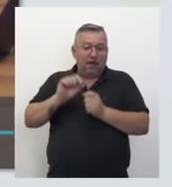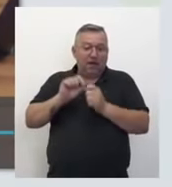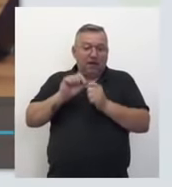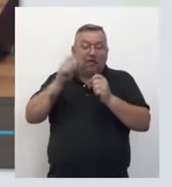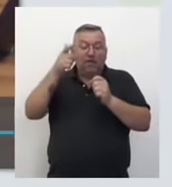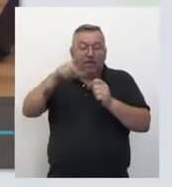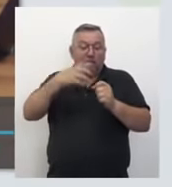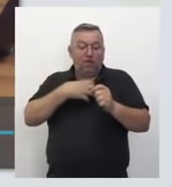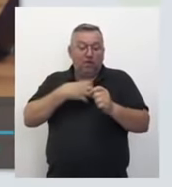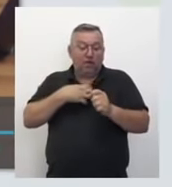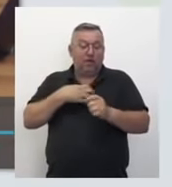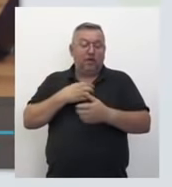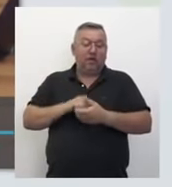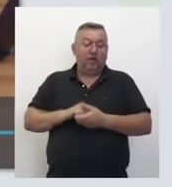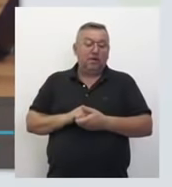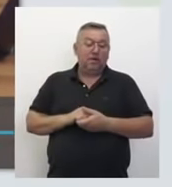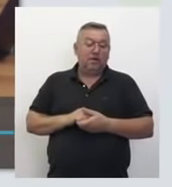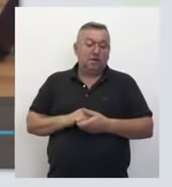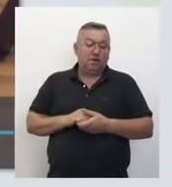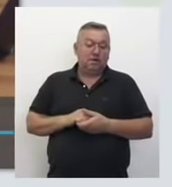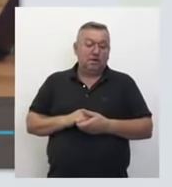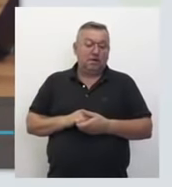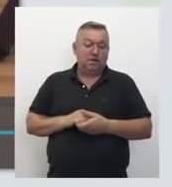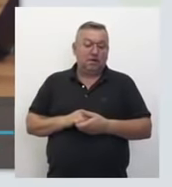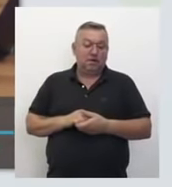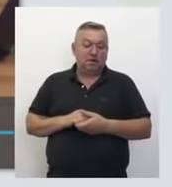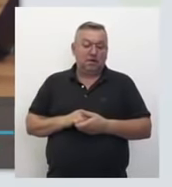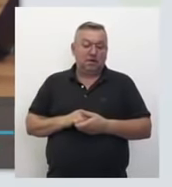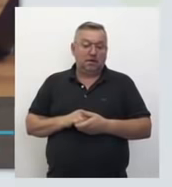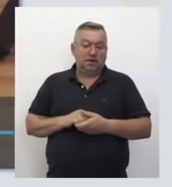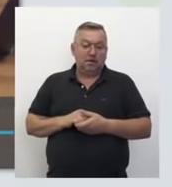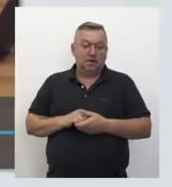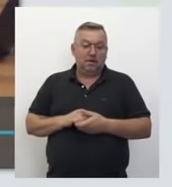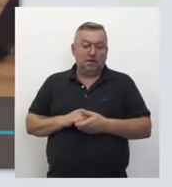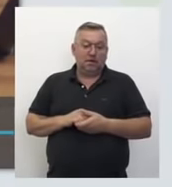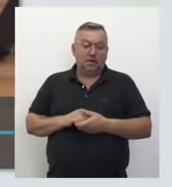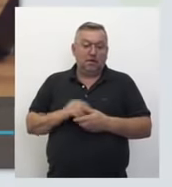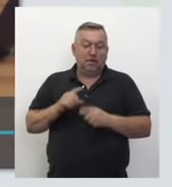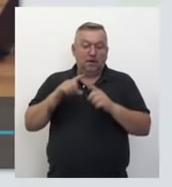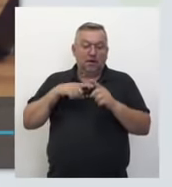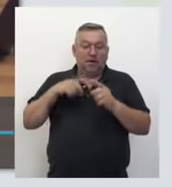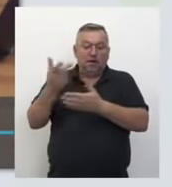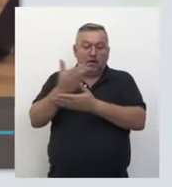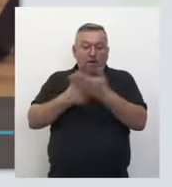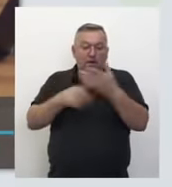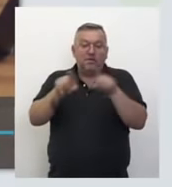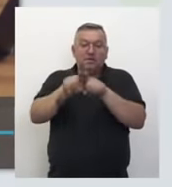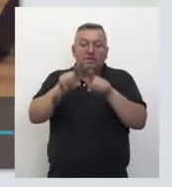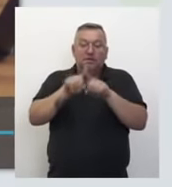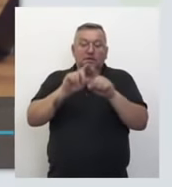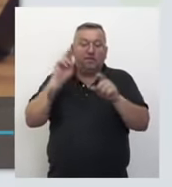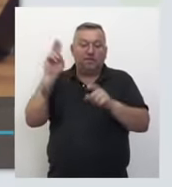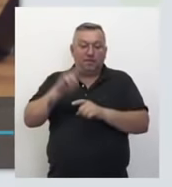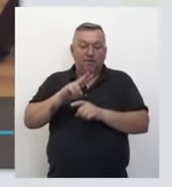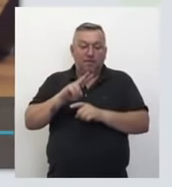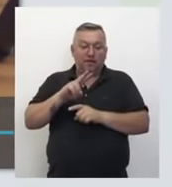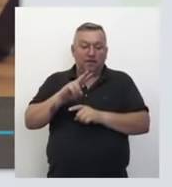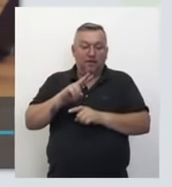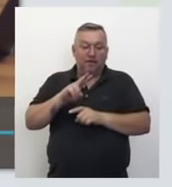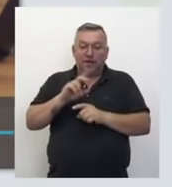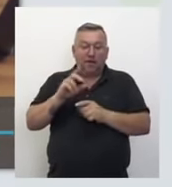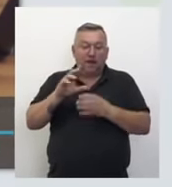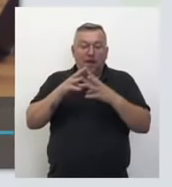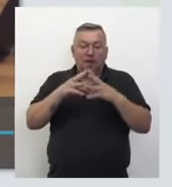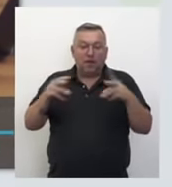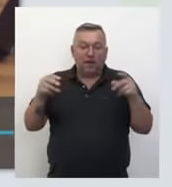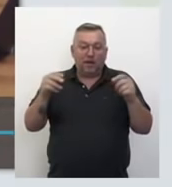outra forma. E aqui, ó, vou pintando aqui. Estão vendo que ela não seca?